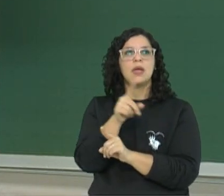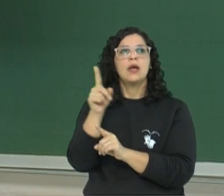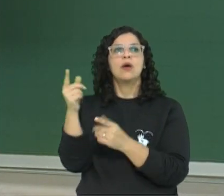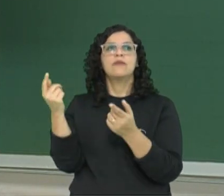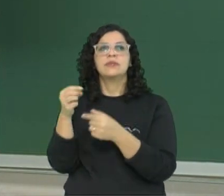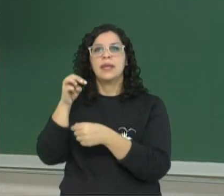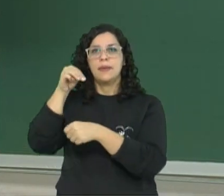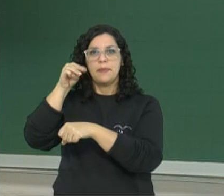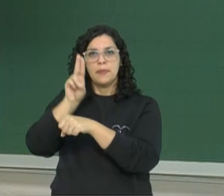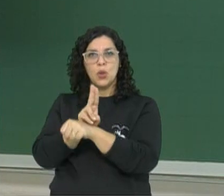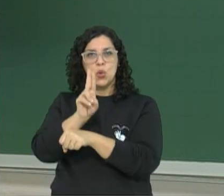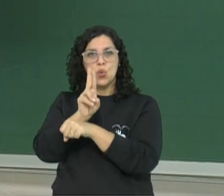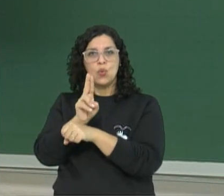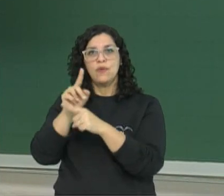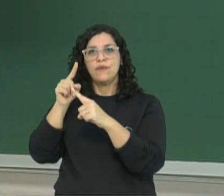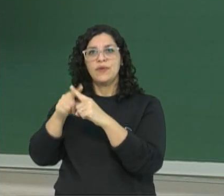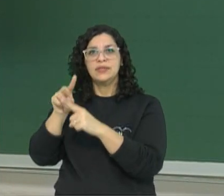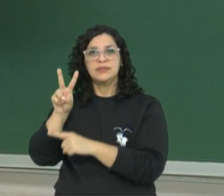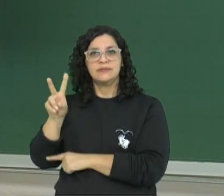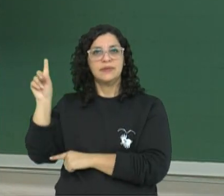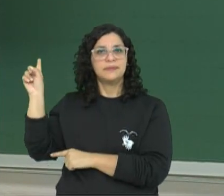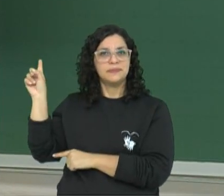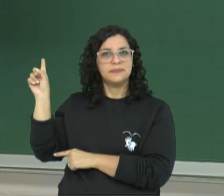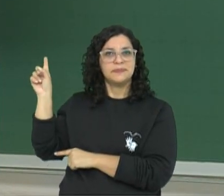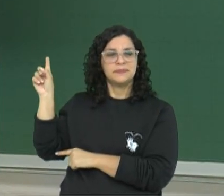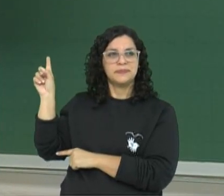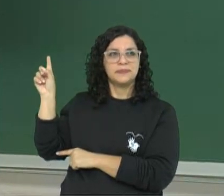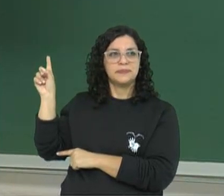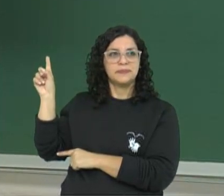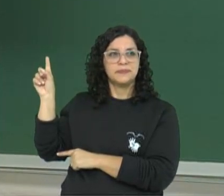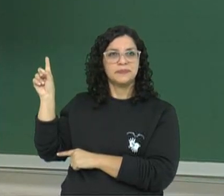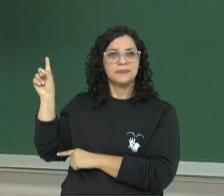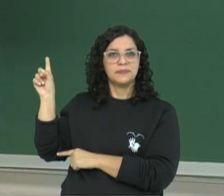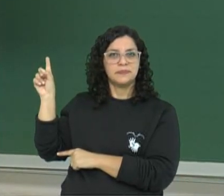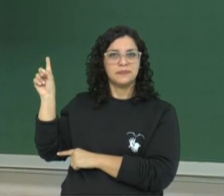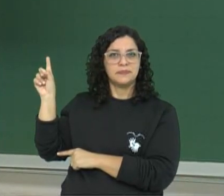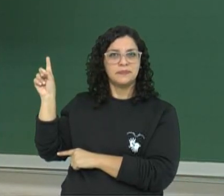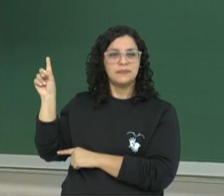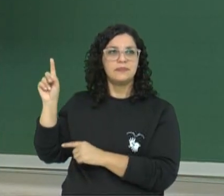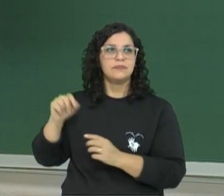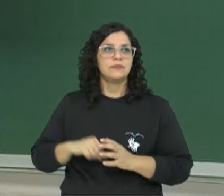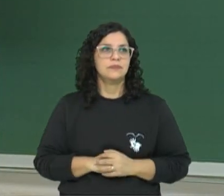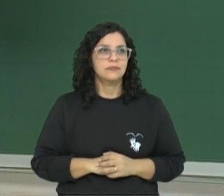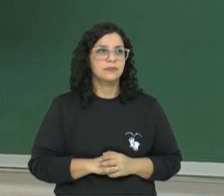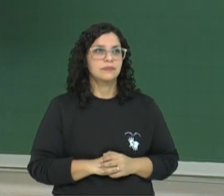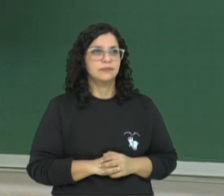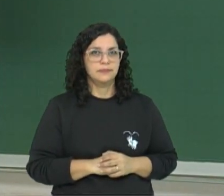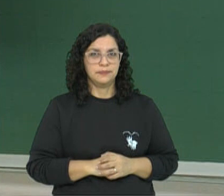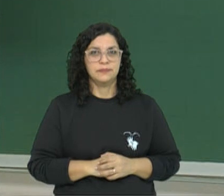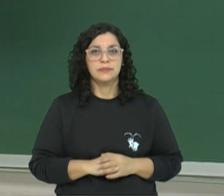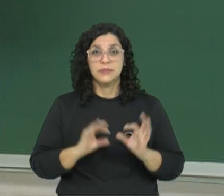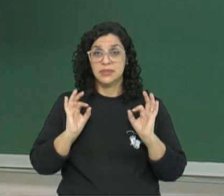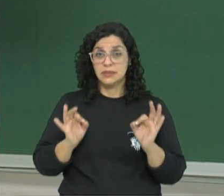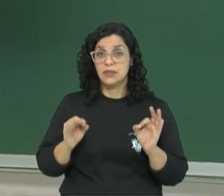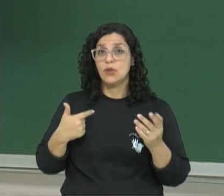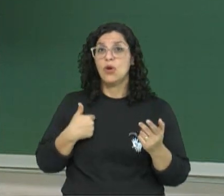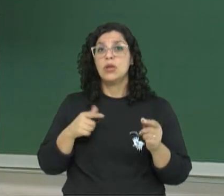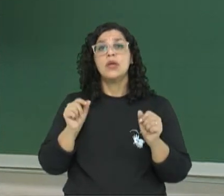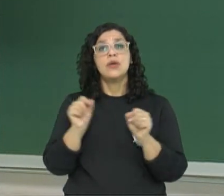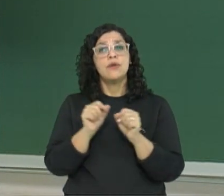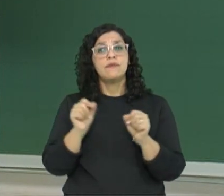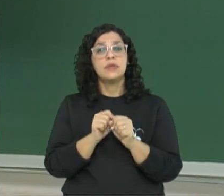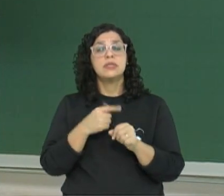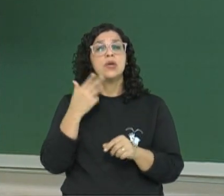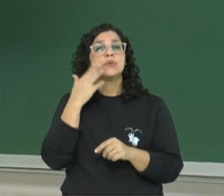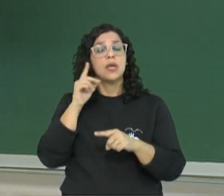posso fazer pela multiplicação da sua densidade, da sua massa específica, melhor dizendo, pelo volume. Ou seja, eu posso determinar a